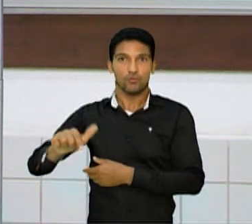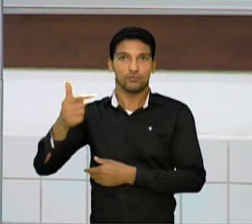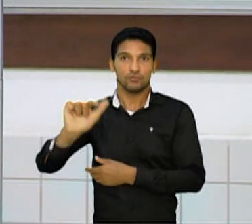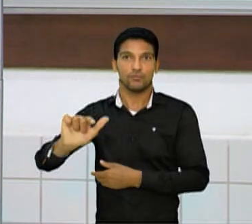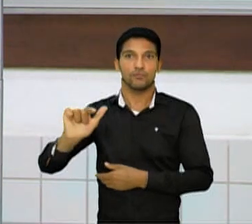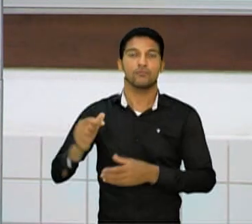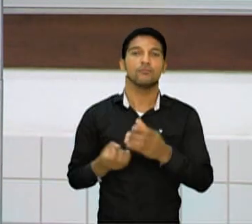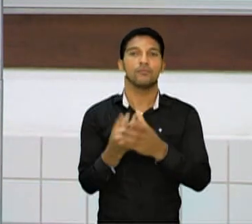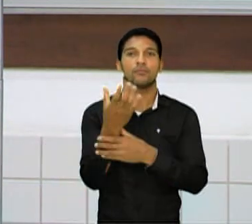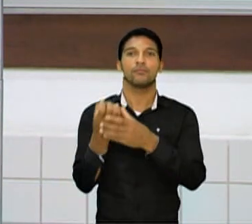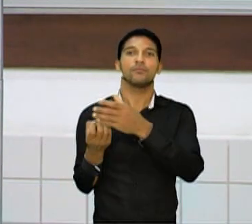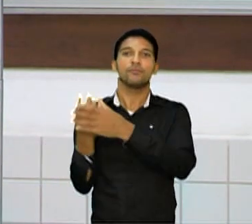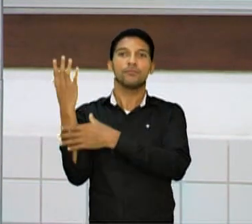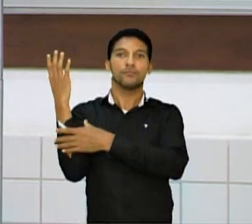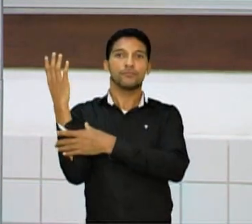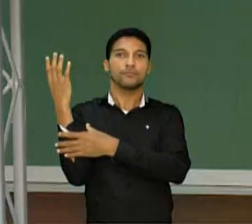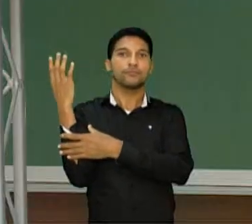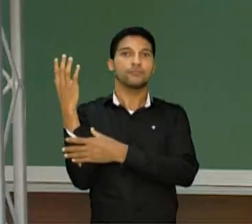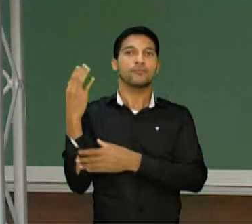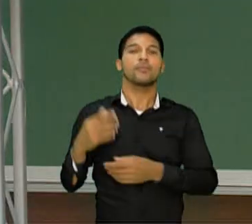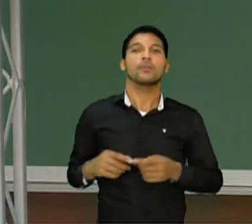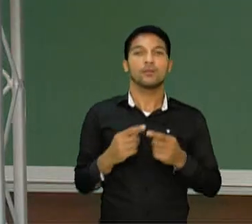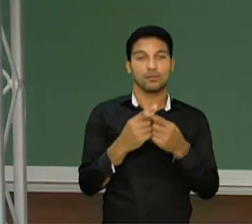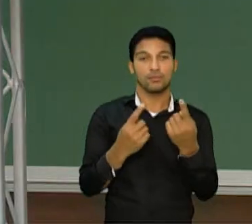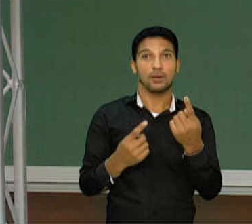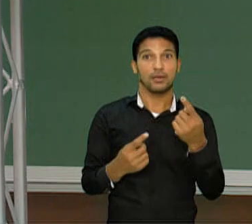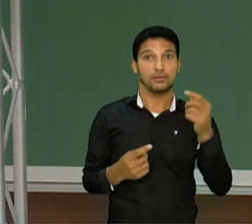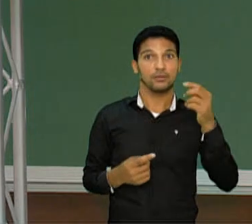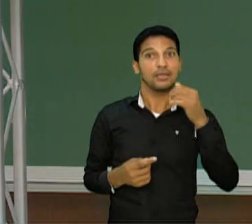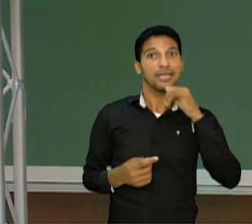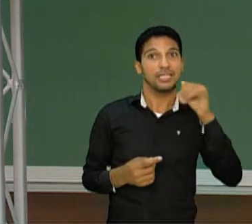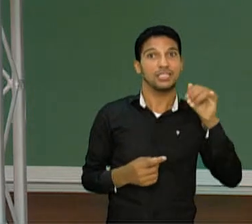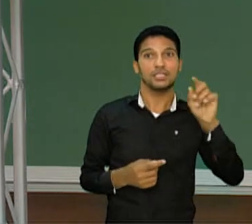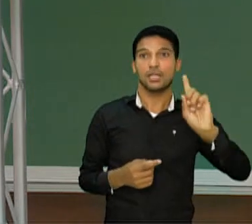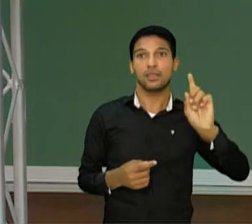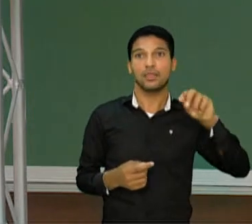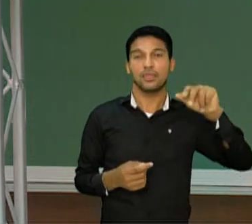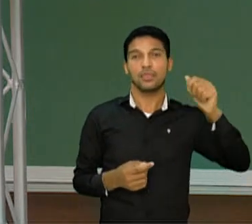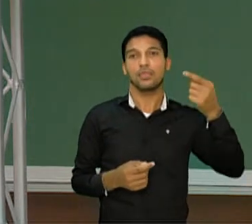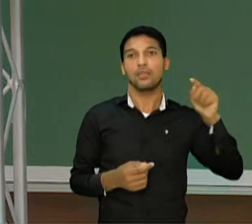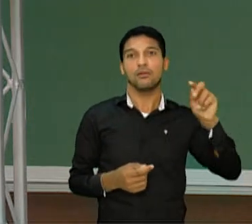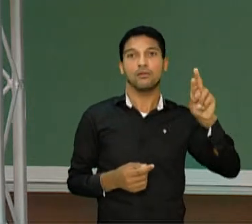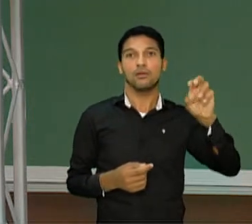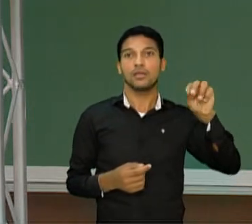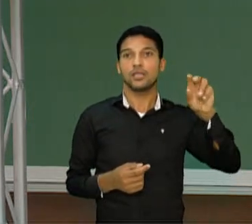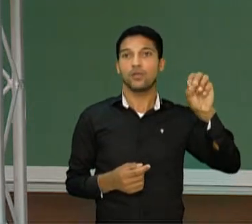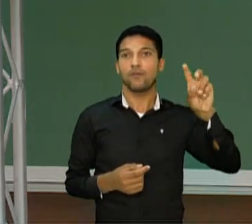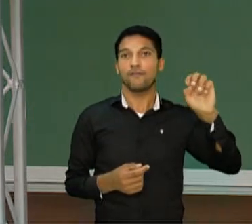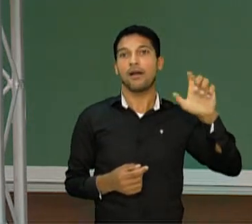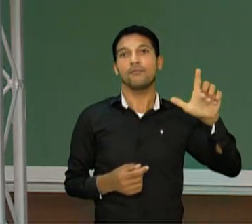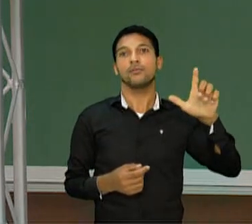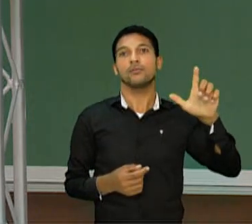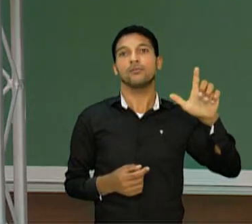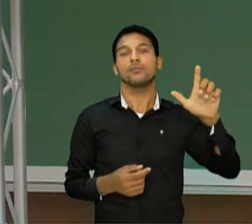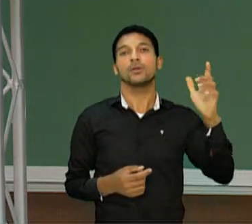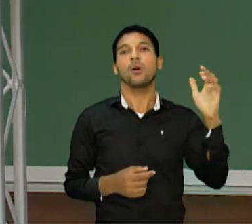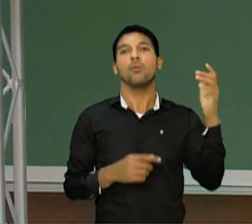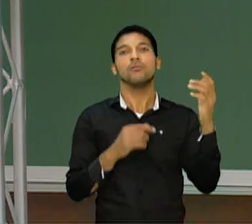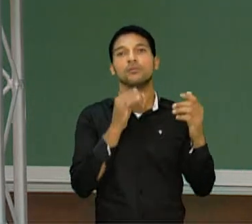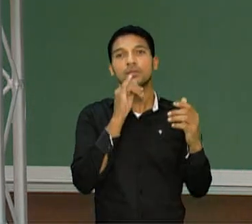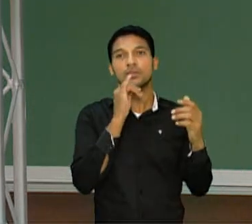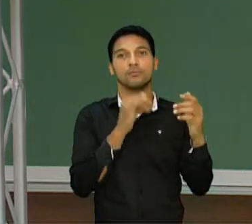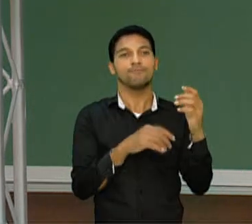vivemos, é o problema. Porque nós estamos em um movimento muito rápido e muito agressivo, que reflete também